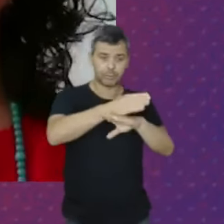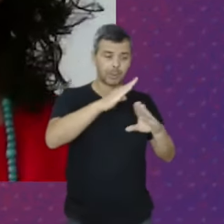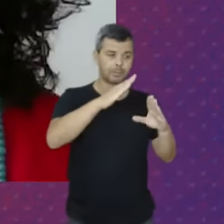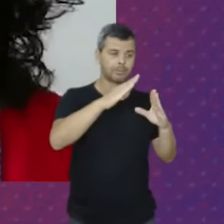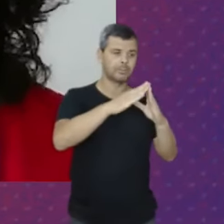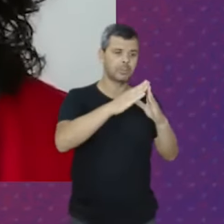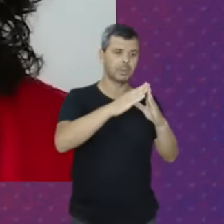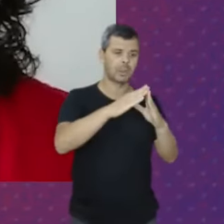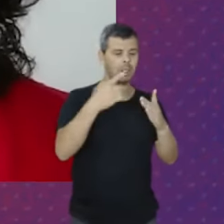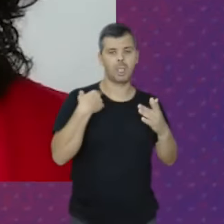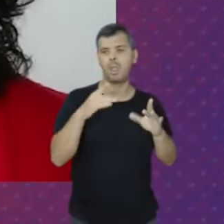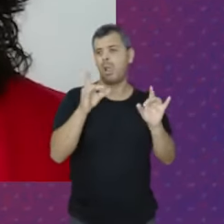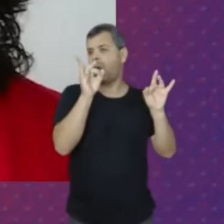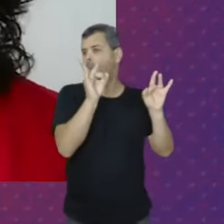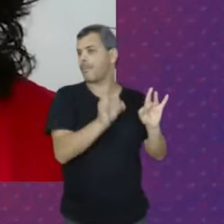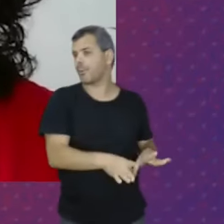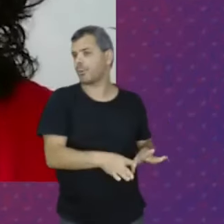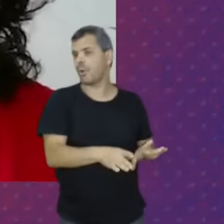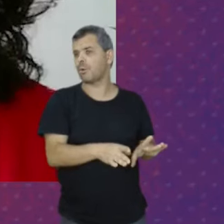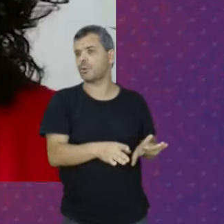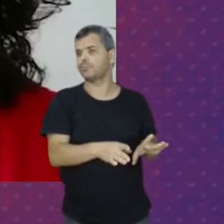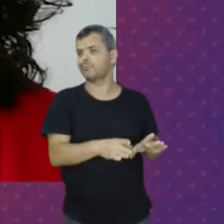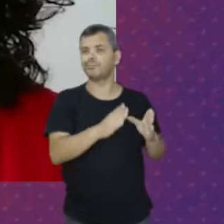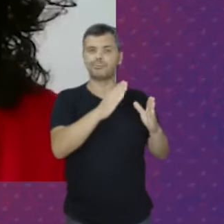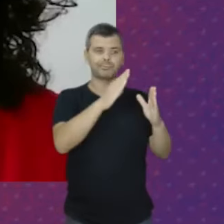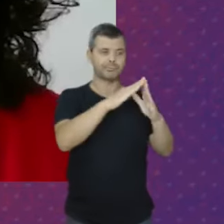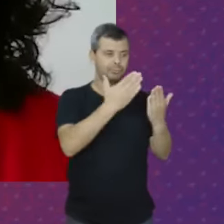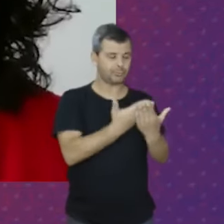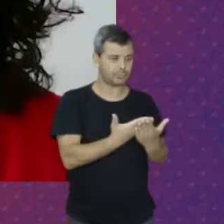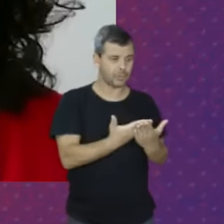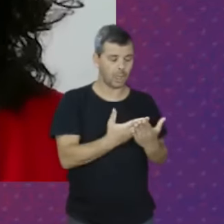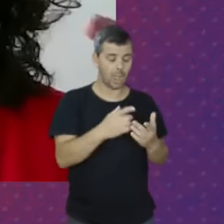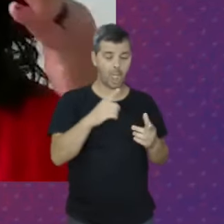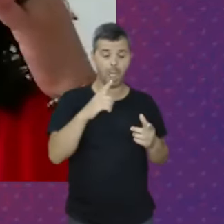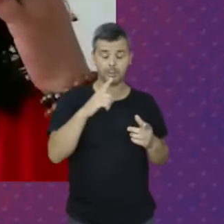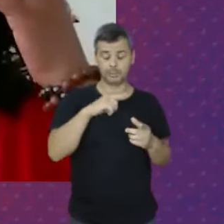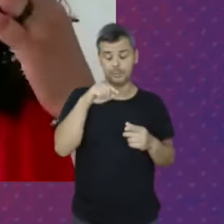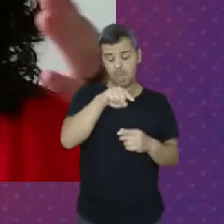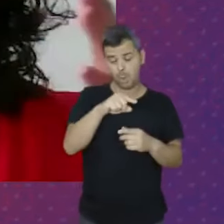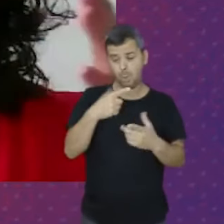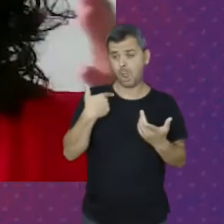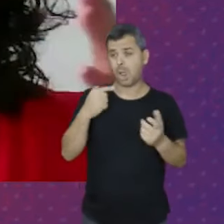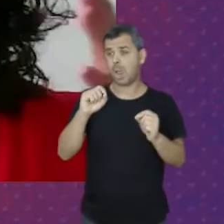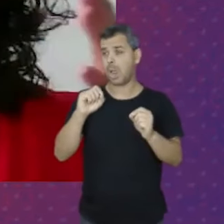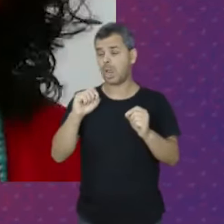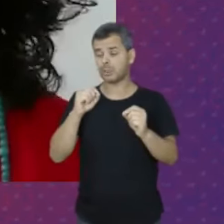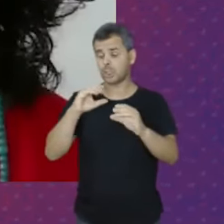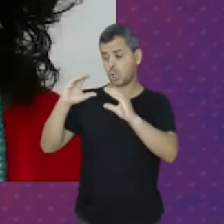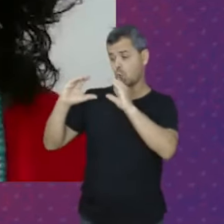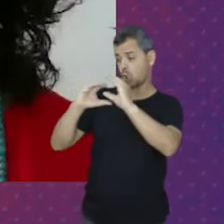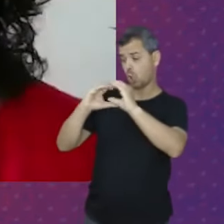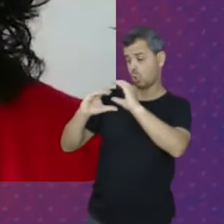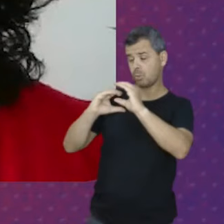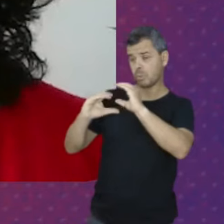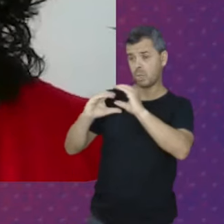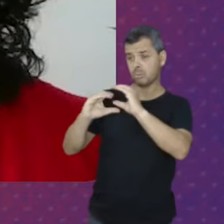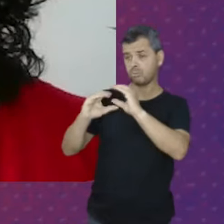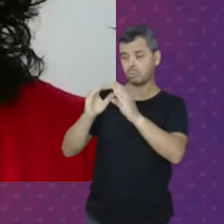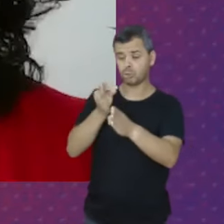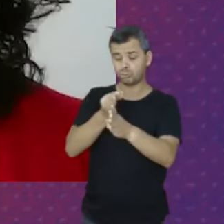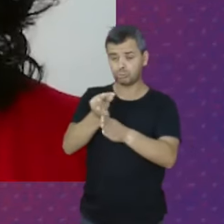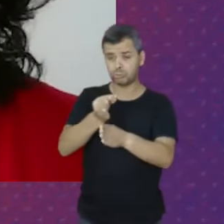de frequentar por um certo período, e aí existe uma previsão de comunicação para o Conselho